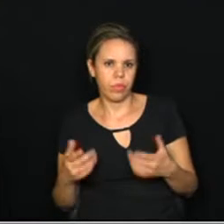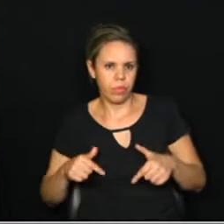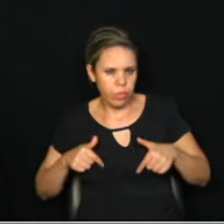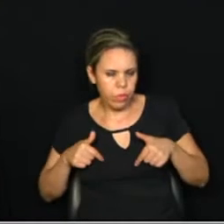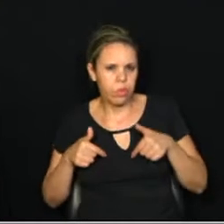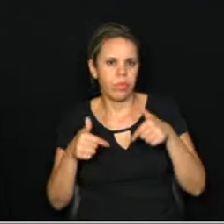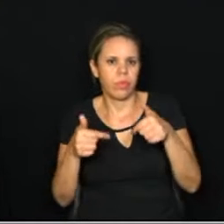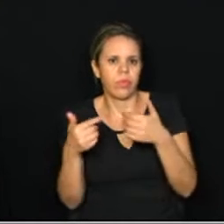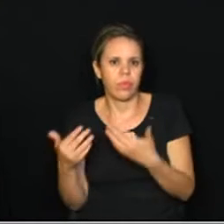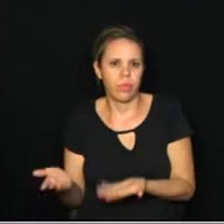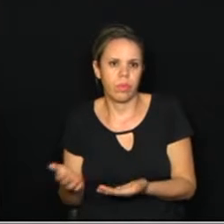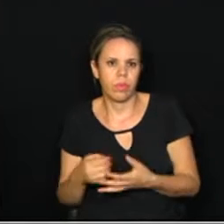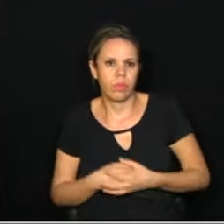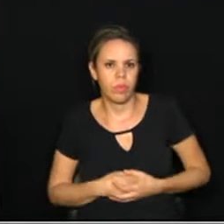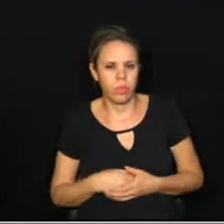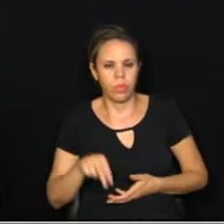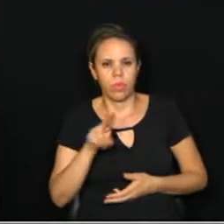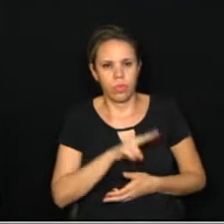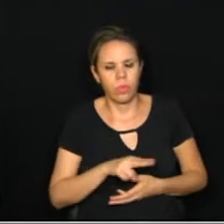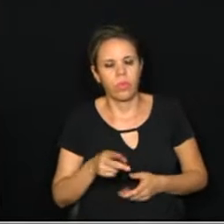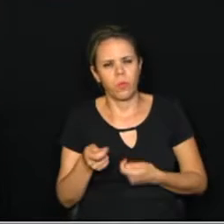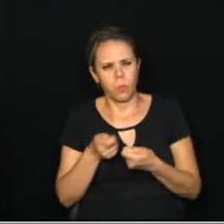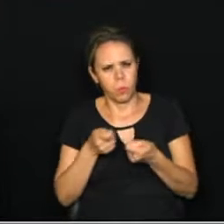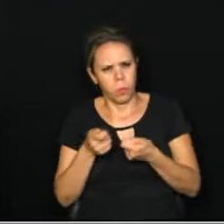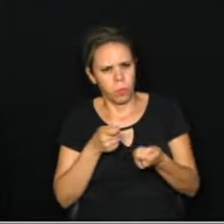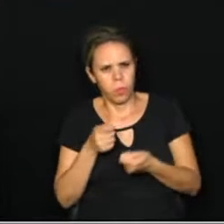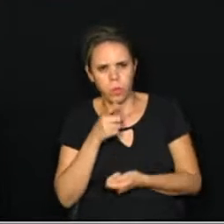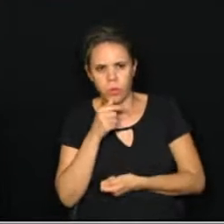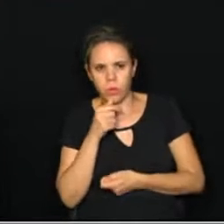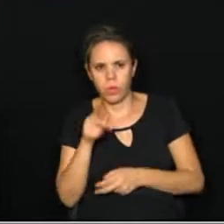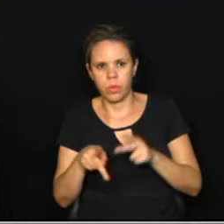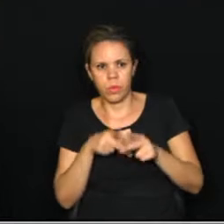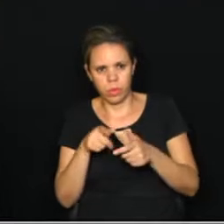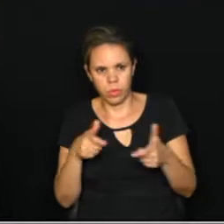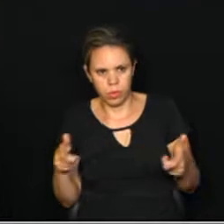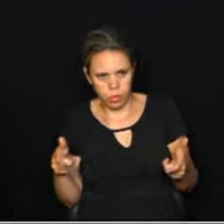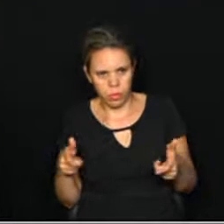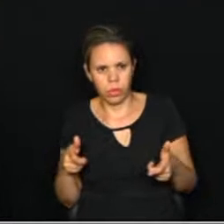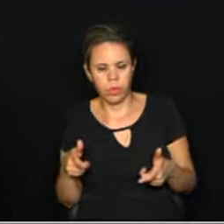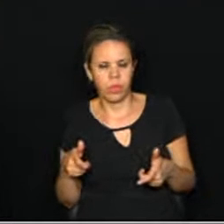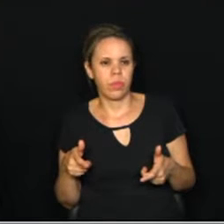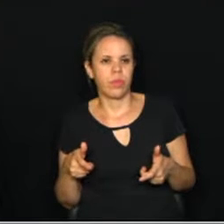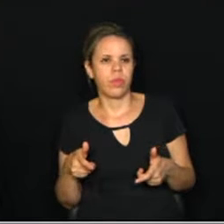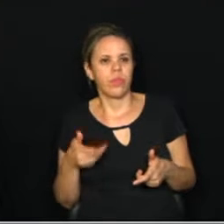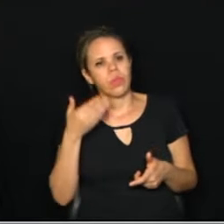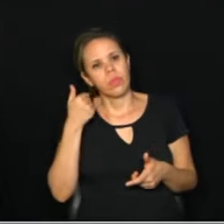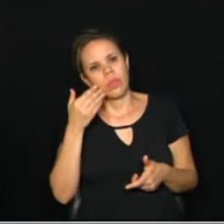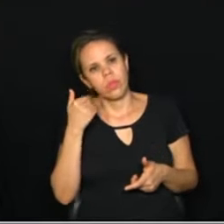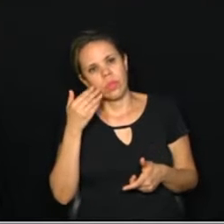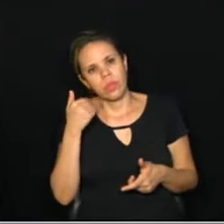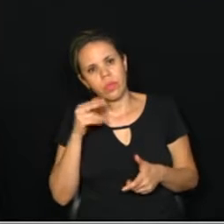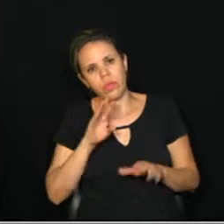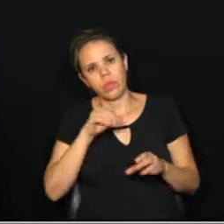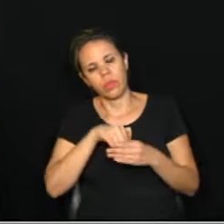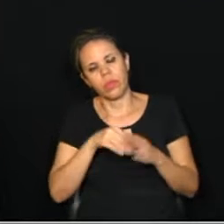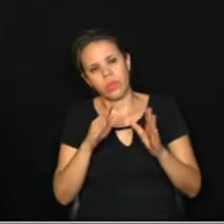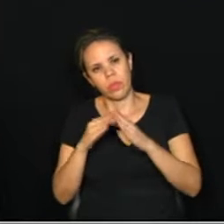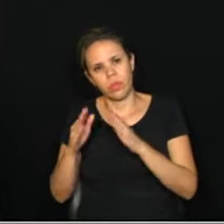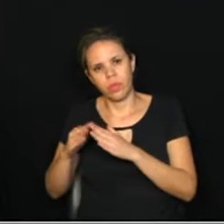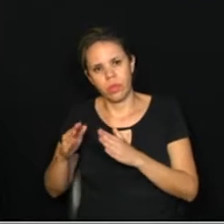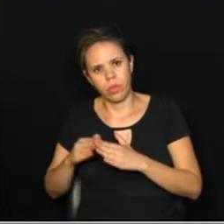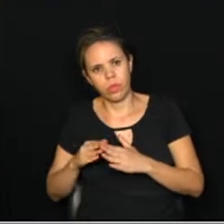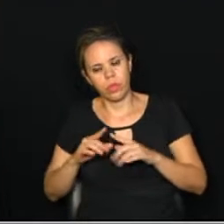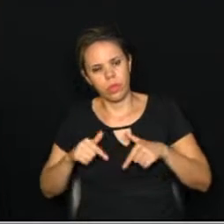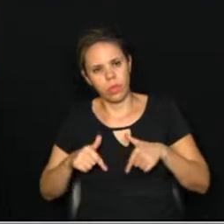aí de uso racional da água pela população, na questão do consumo doméstico, aí